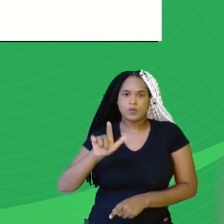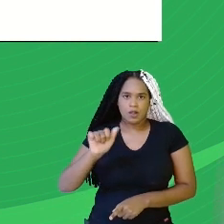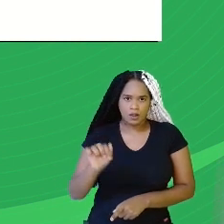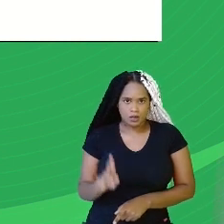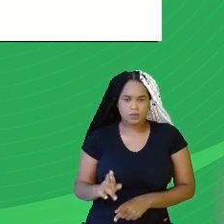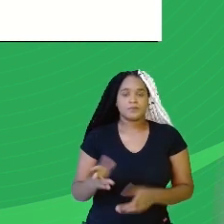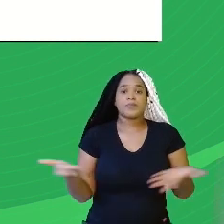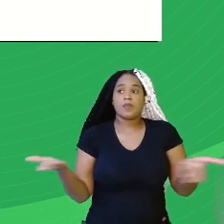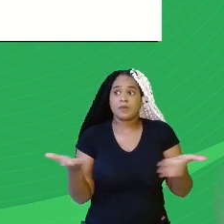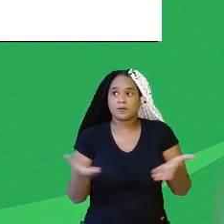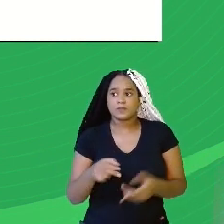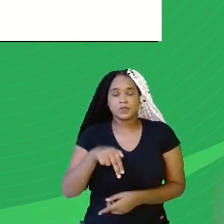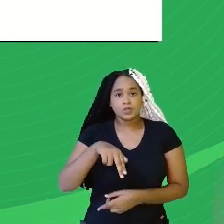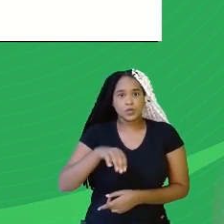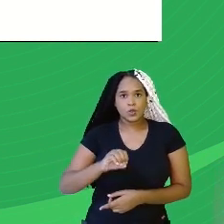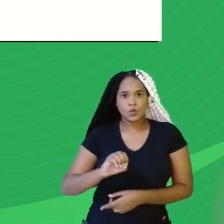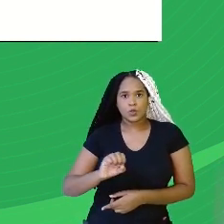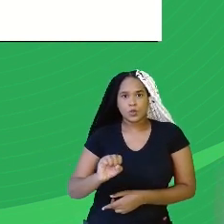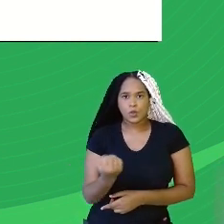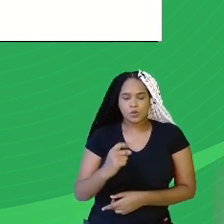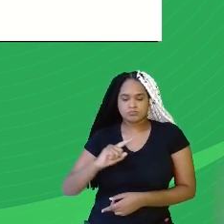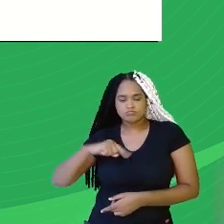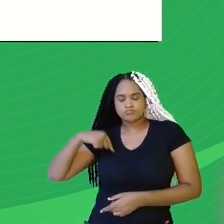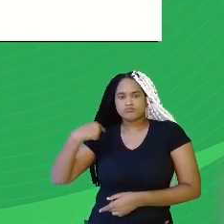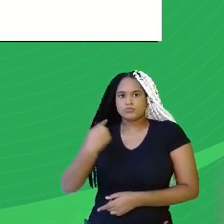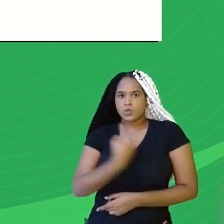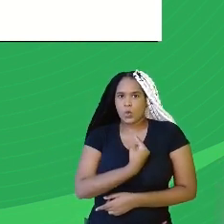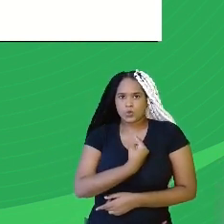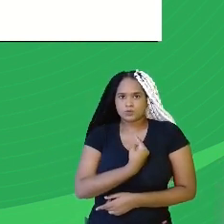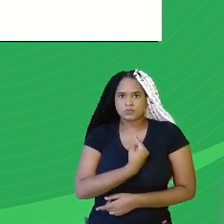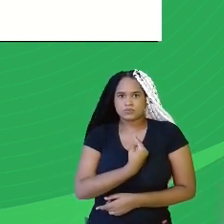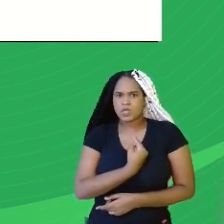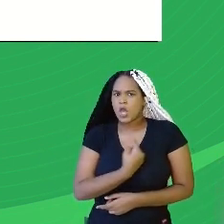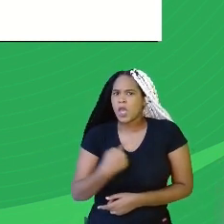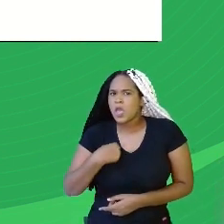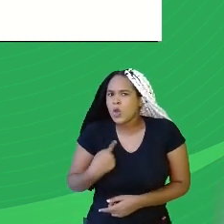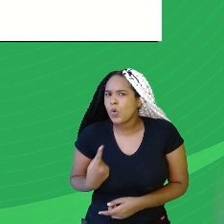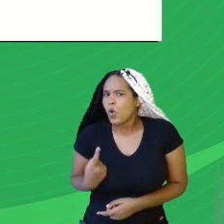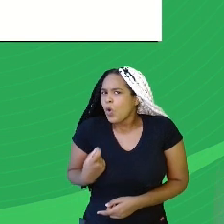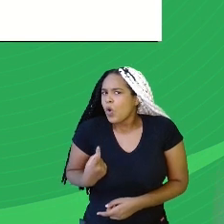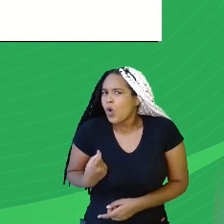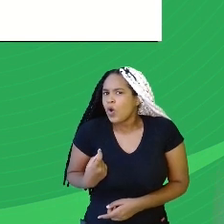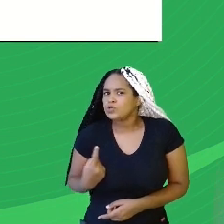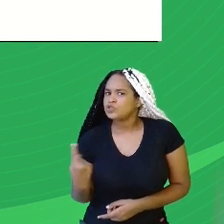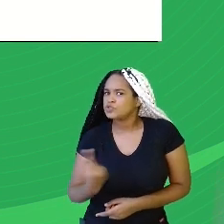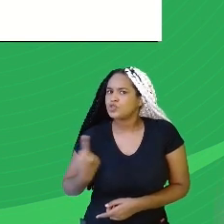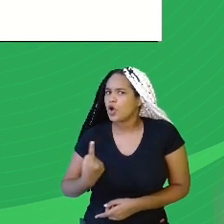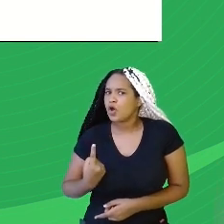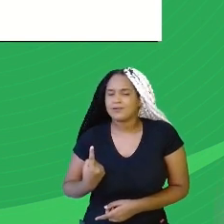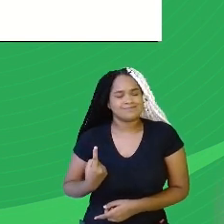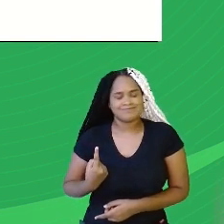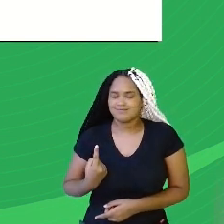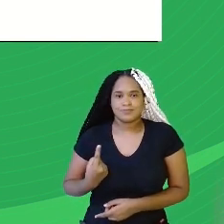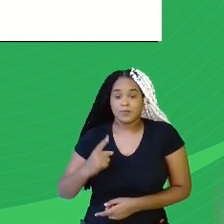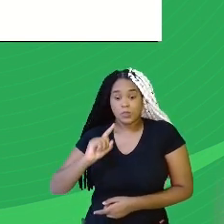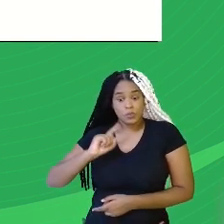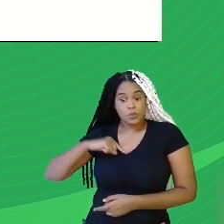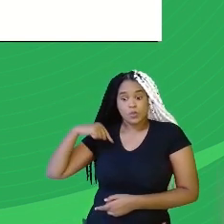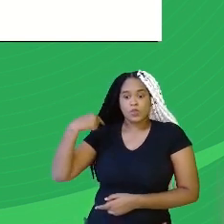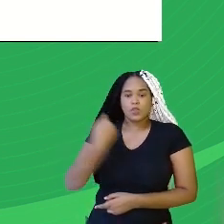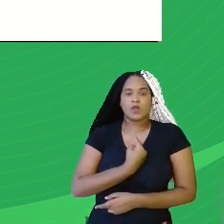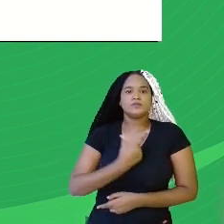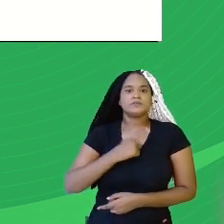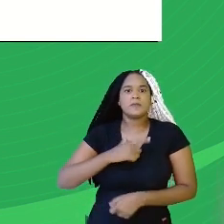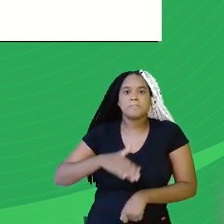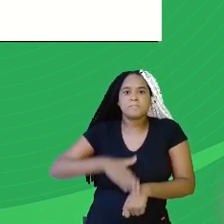últimos, quando eu digo nós, você percebe que eu não estou sozinha. Se eu disser aqui nós no estúdio, você vai entender que você é uma pessoa inteligente, que